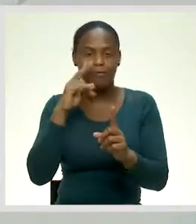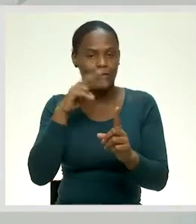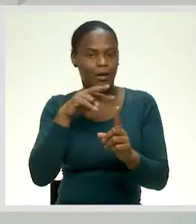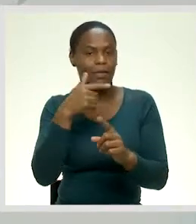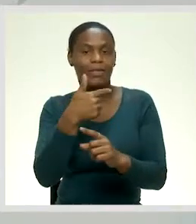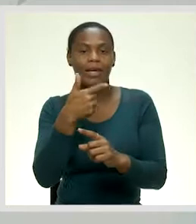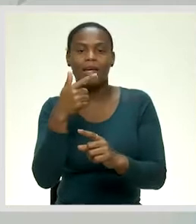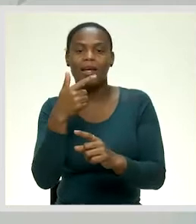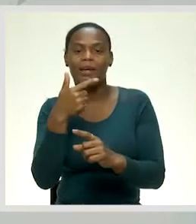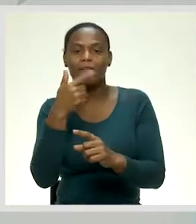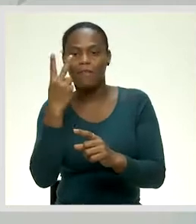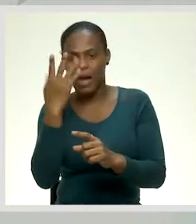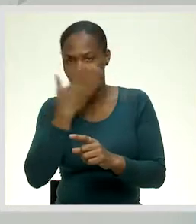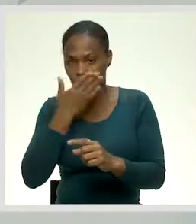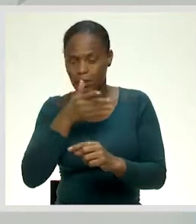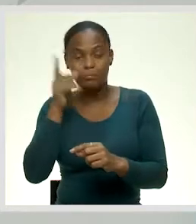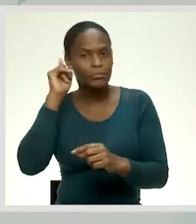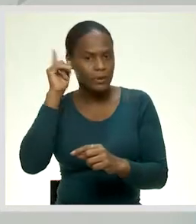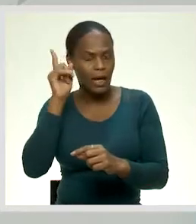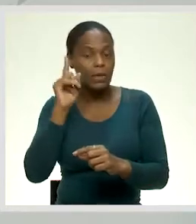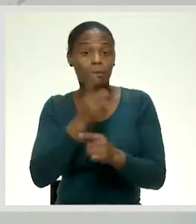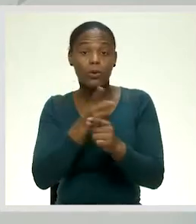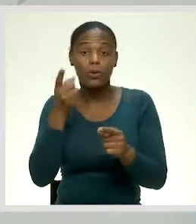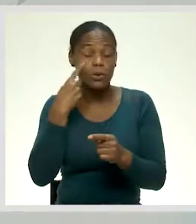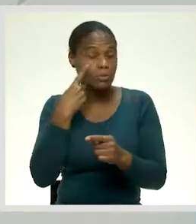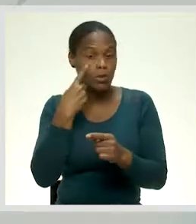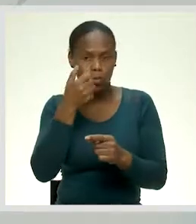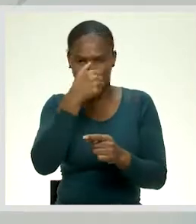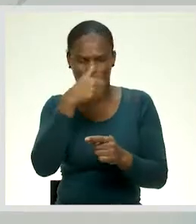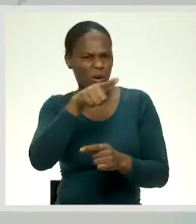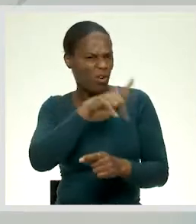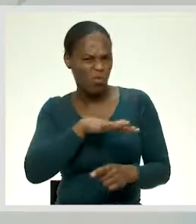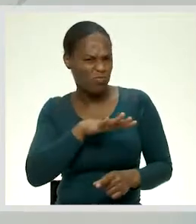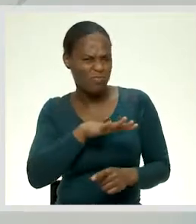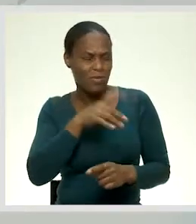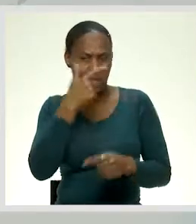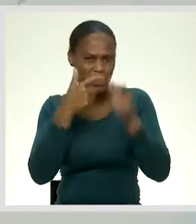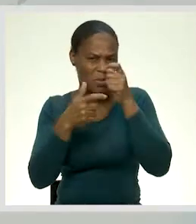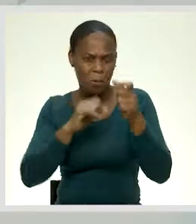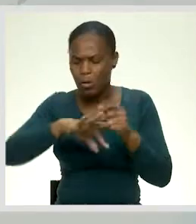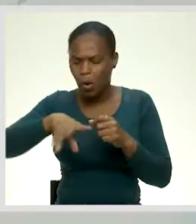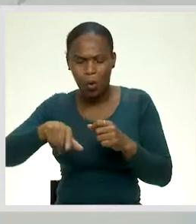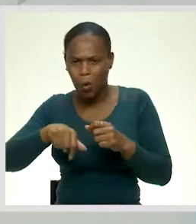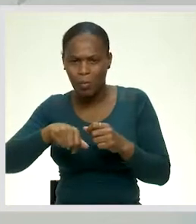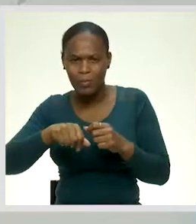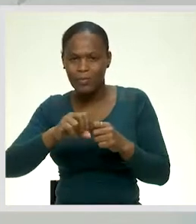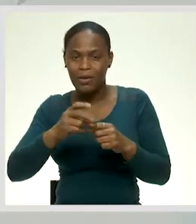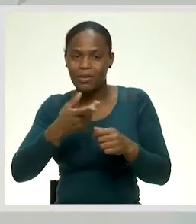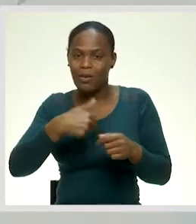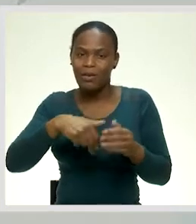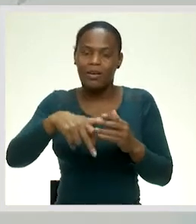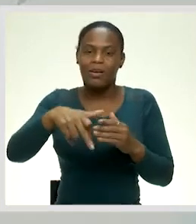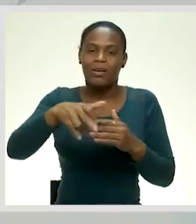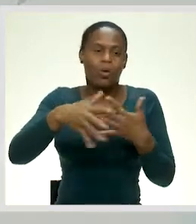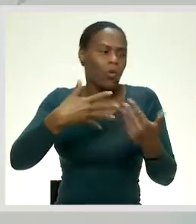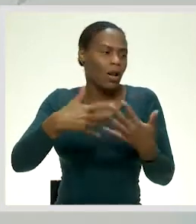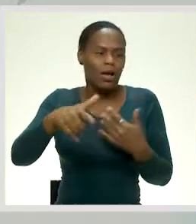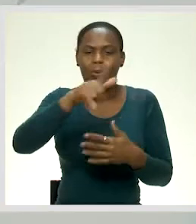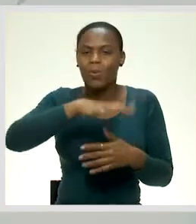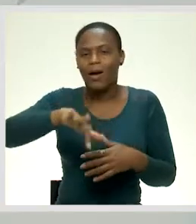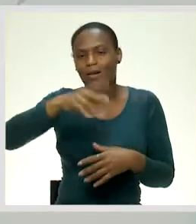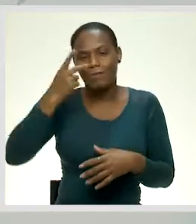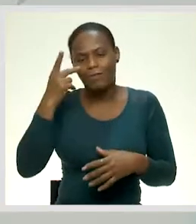é muito importante, porque o conhecimento não ocupa lugar, ninguém nos pode roubar e levamos para onde quer que estejamos. Por